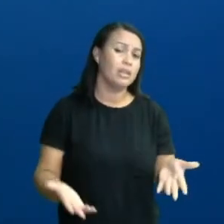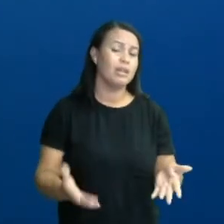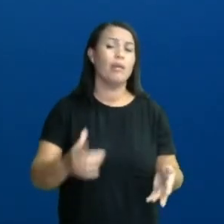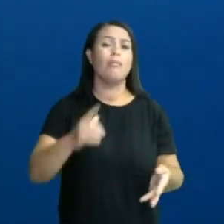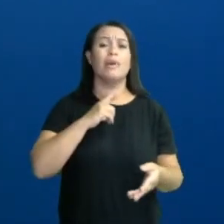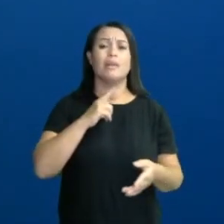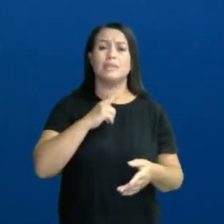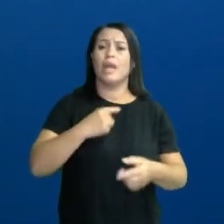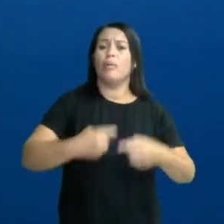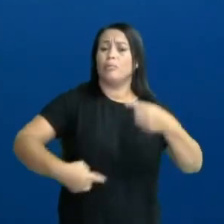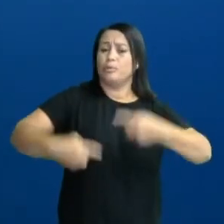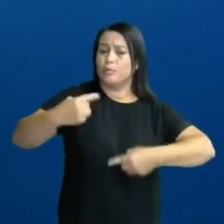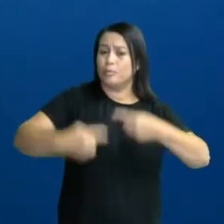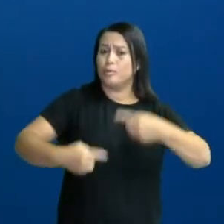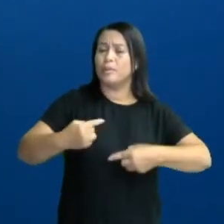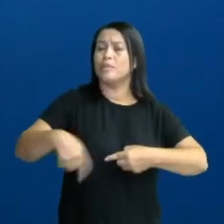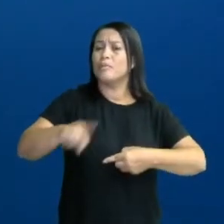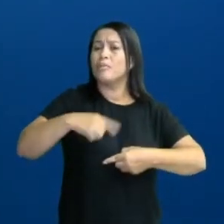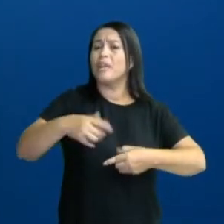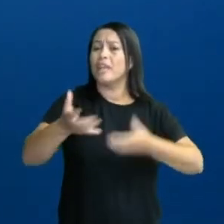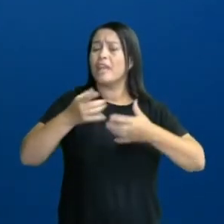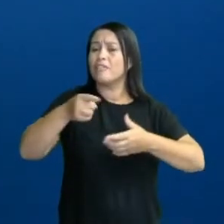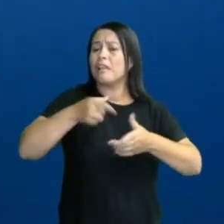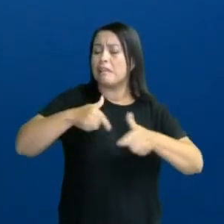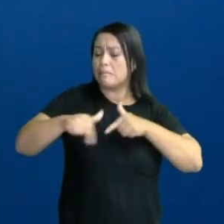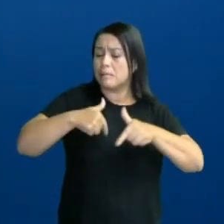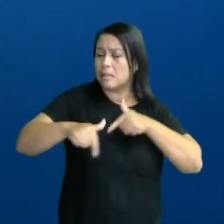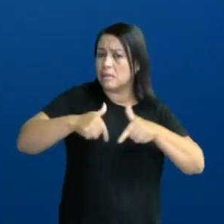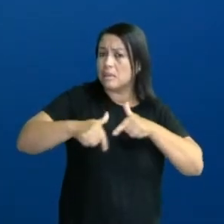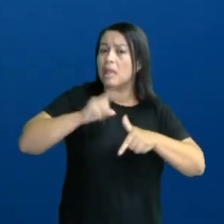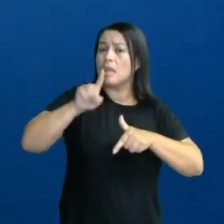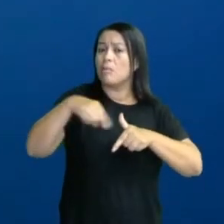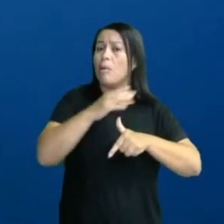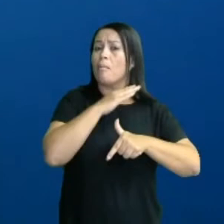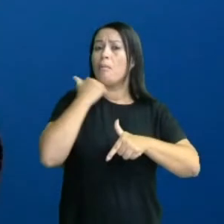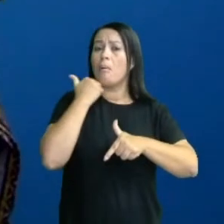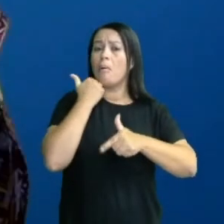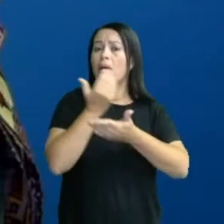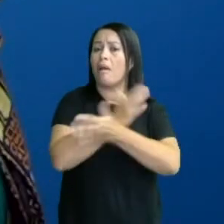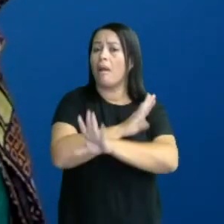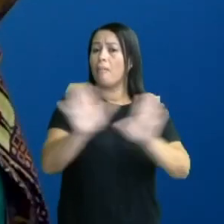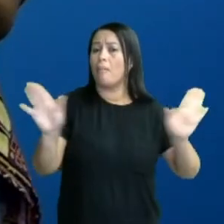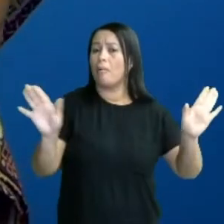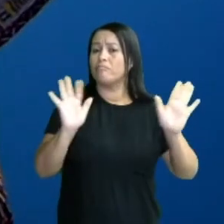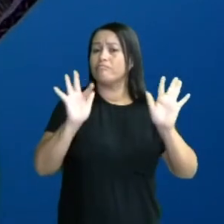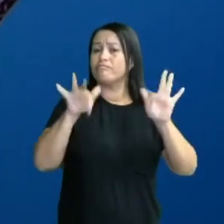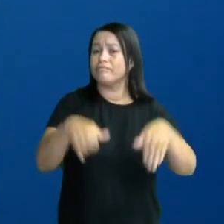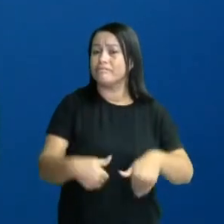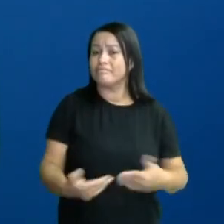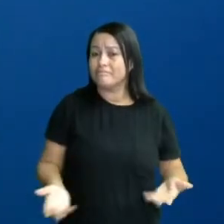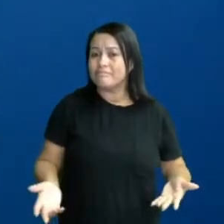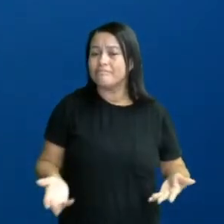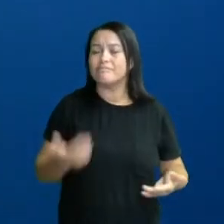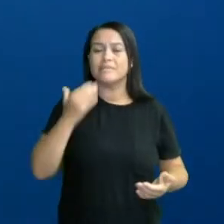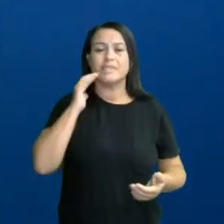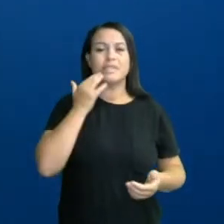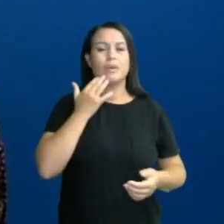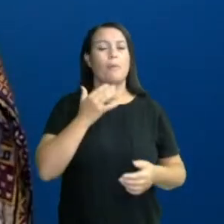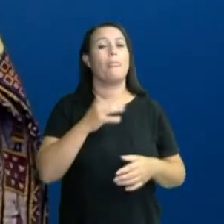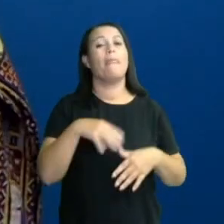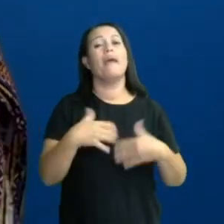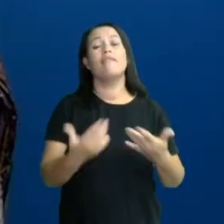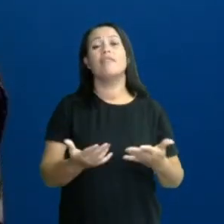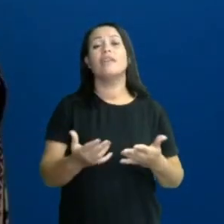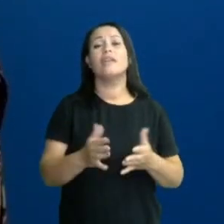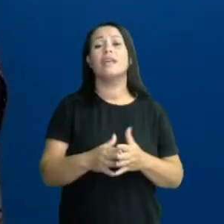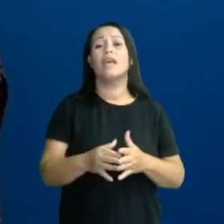muito político por aí querendo que você trabalhe, trabalhe, trabalhe e depois só morra para não dar prejuízo para os cofres públicos, né? Mas